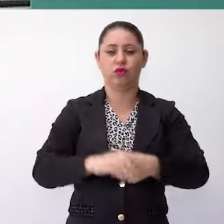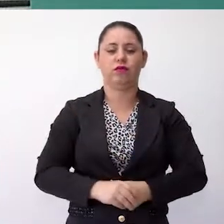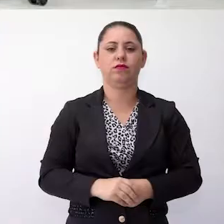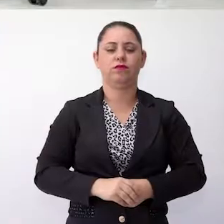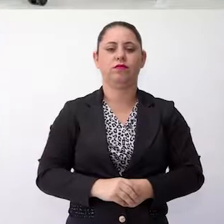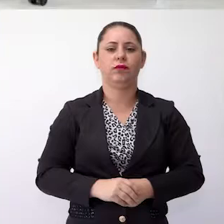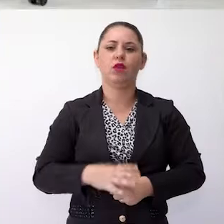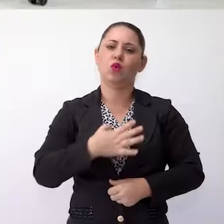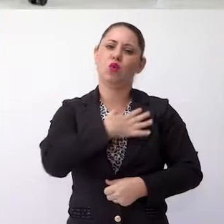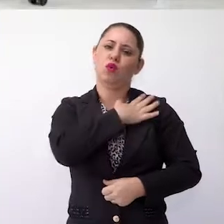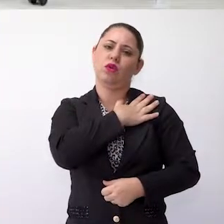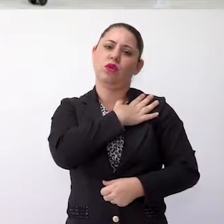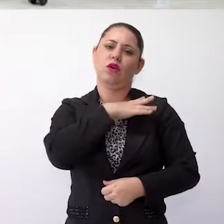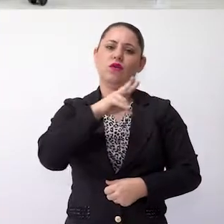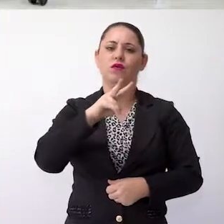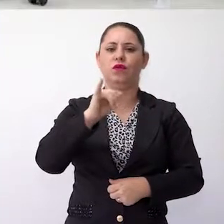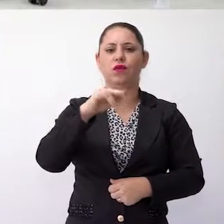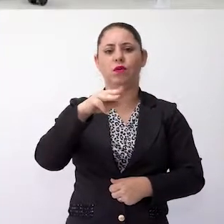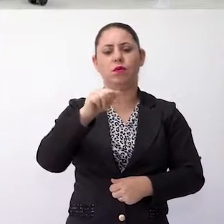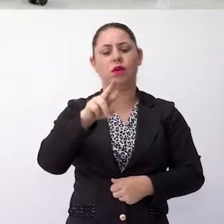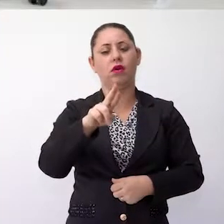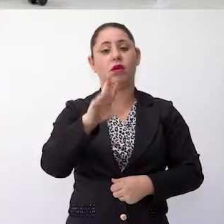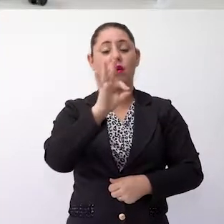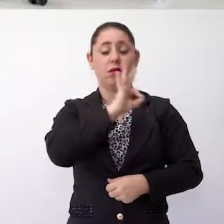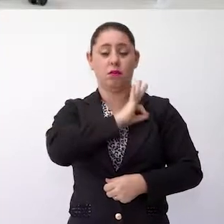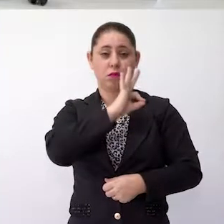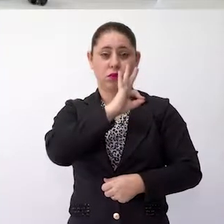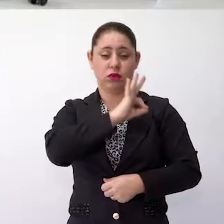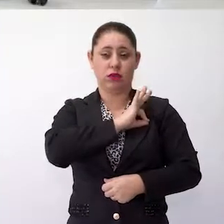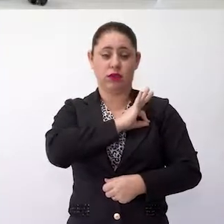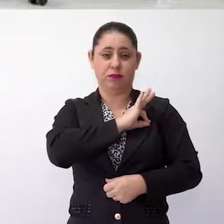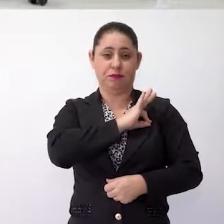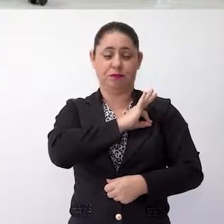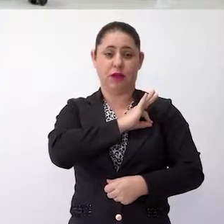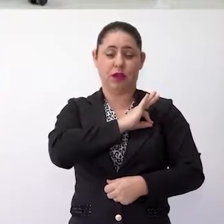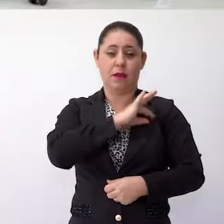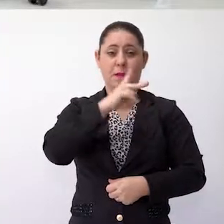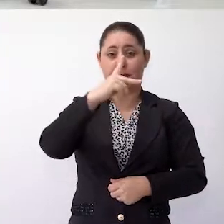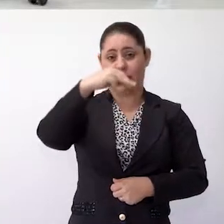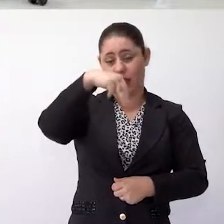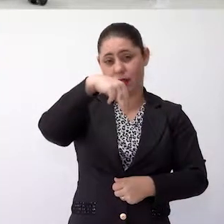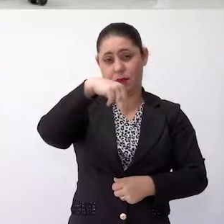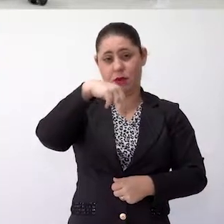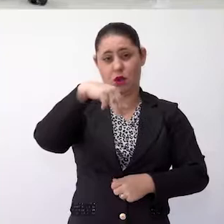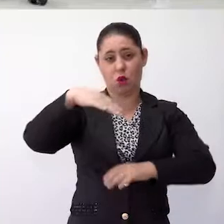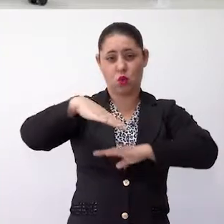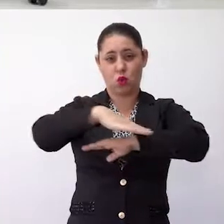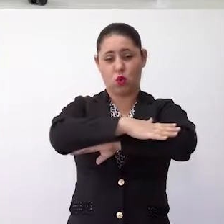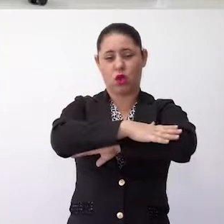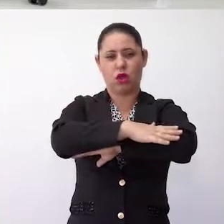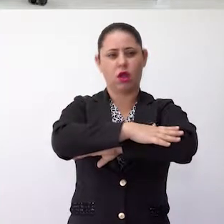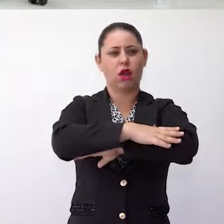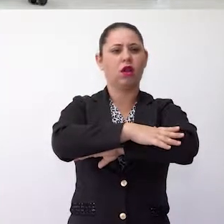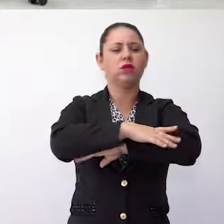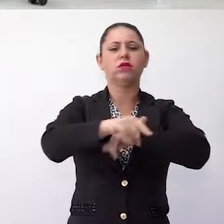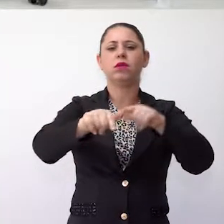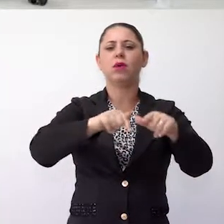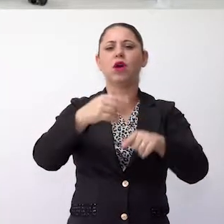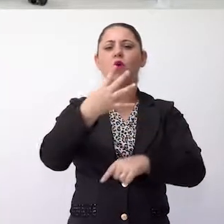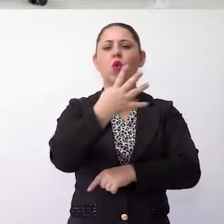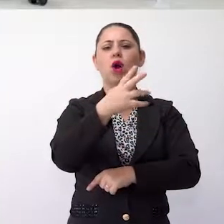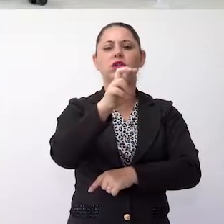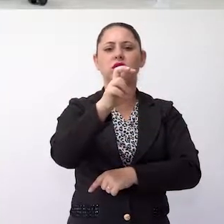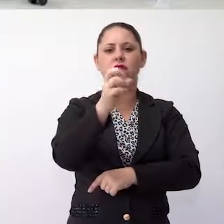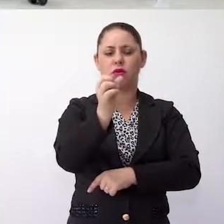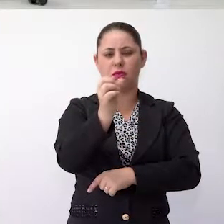Vilmar, a Polícia Militar Rodoviária, ela atua na 456, aquela que vem de